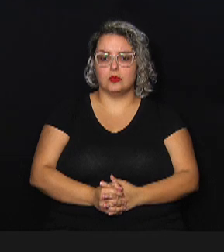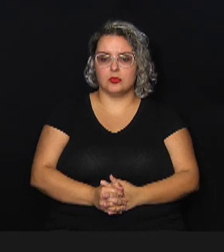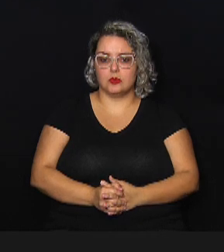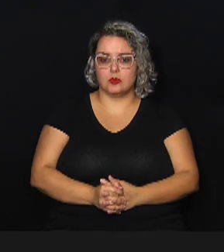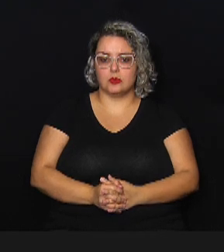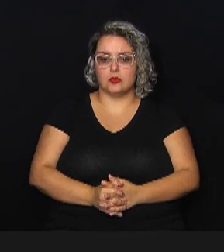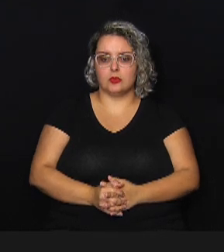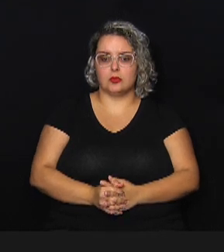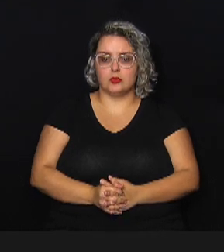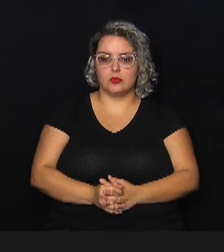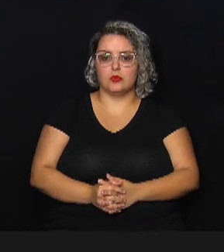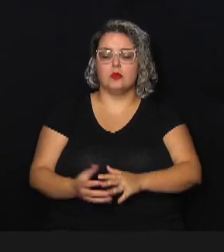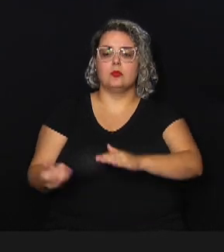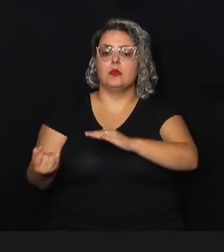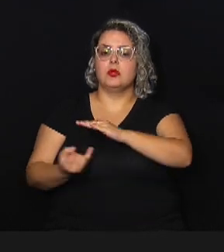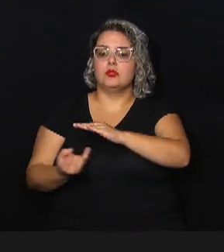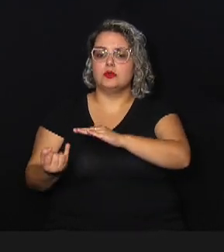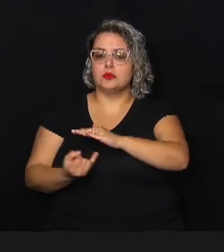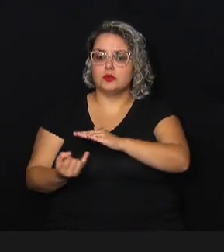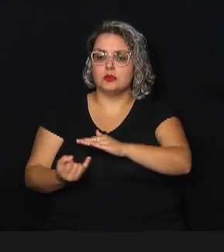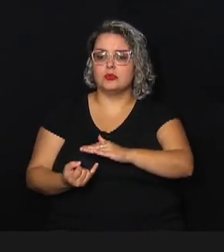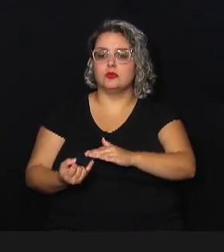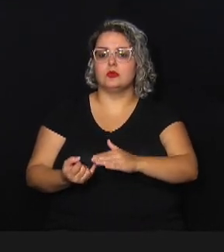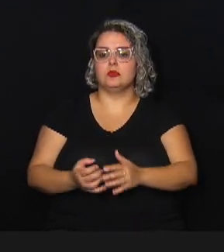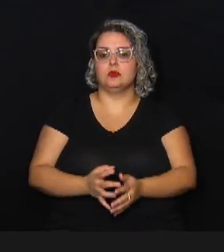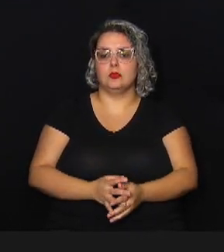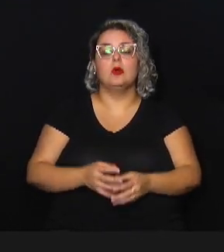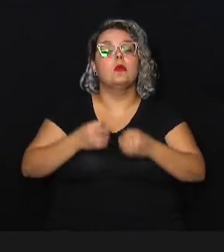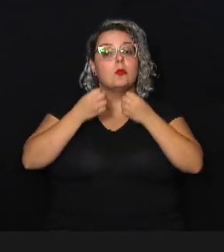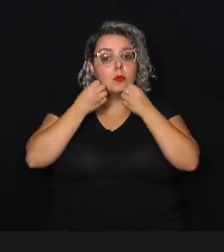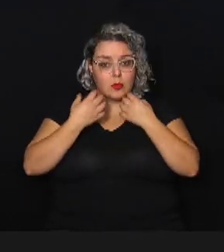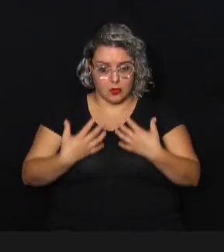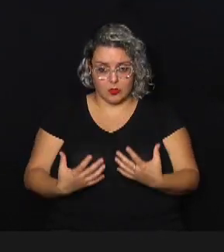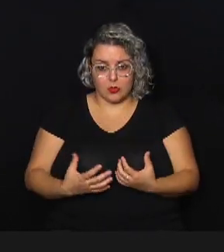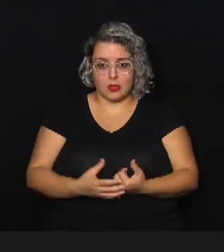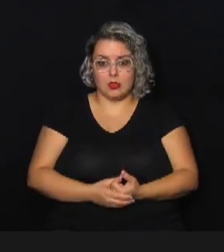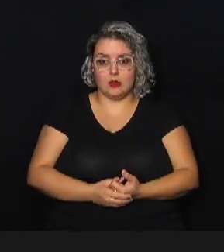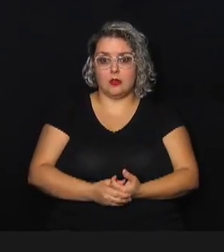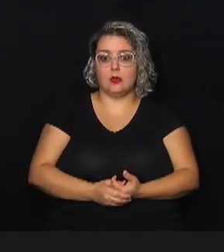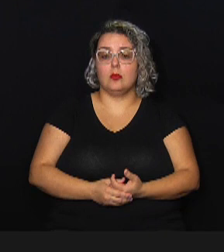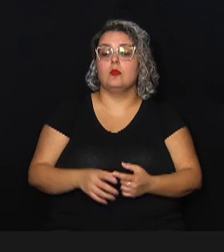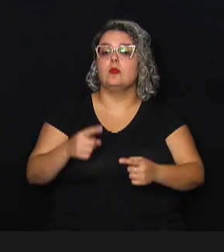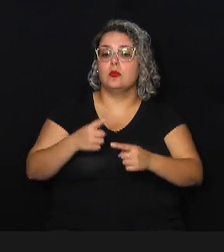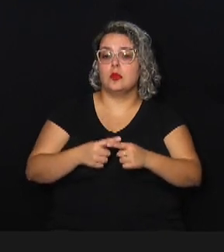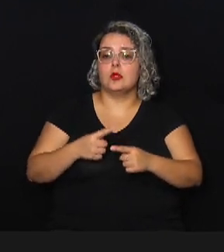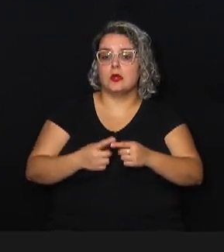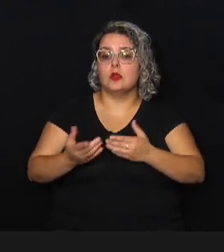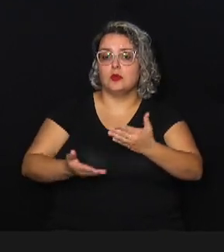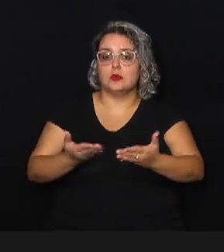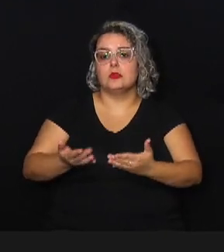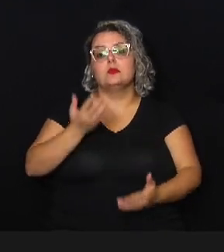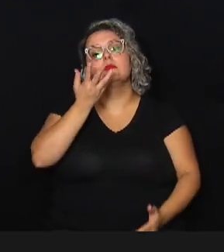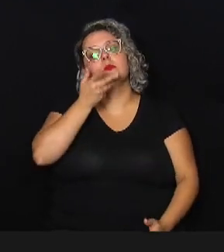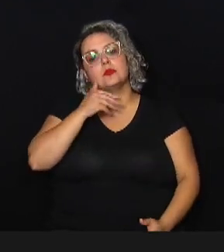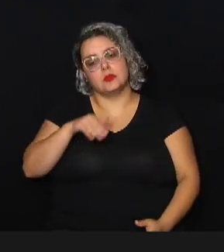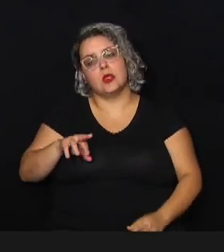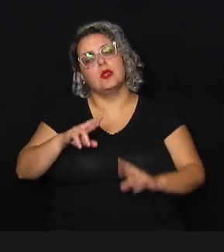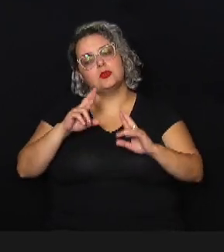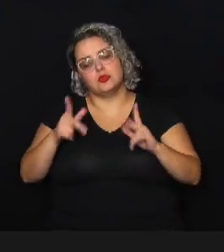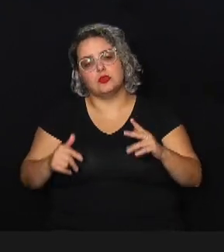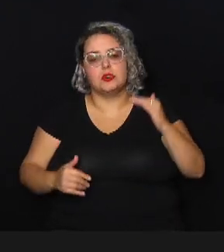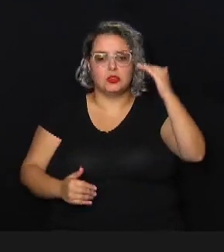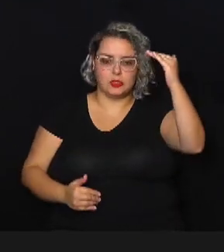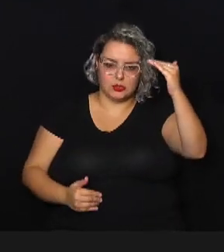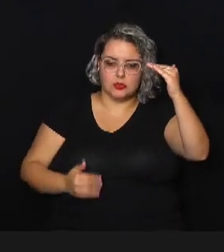uma instituição muito boa. Tá? E por quê? Porque o tratamento da criança é diferente do adulto. Tá? O tratamento